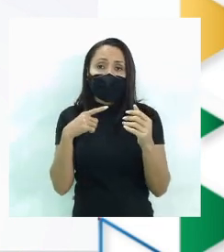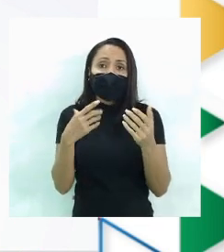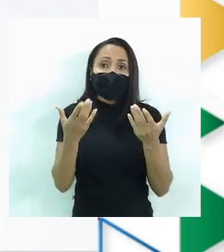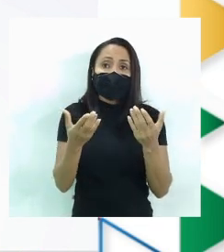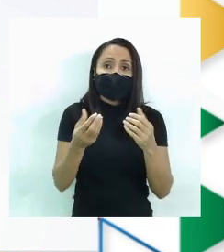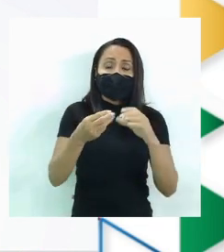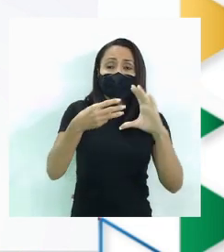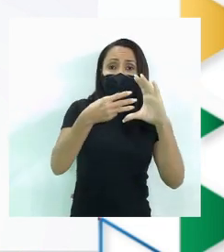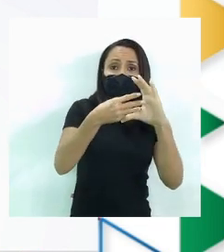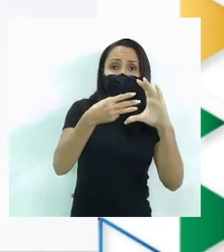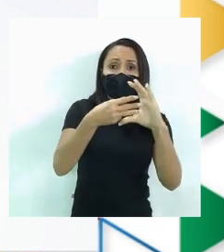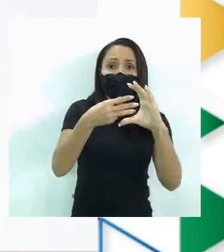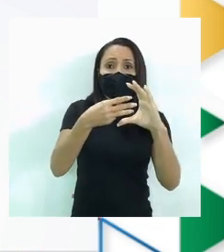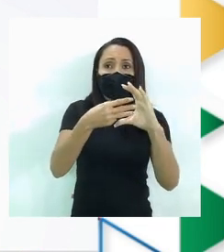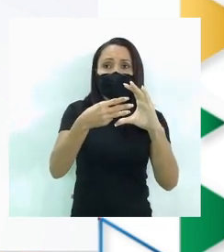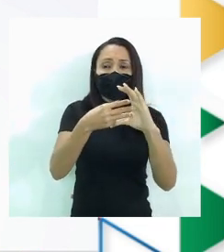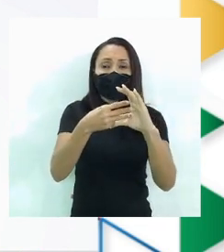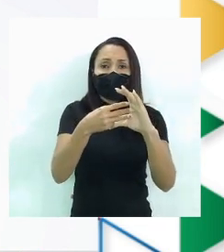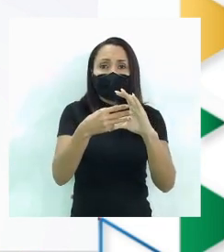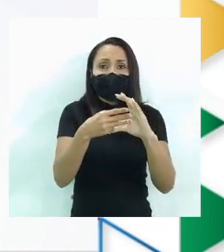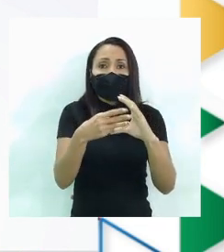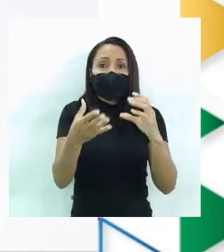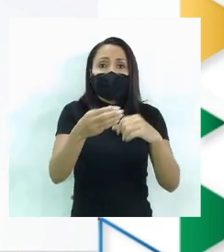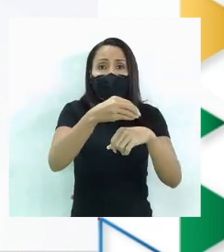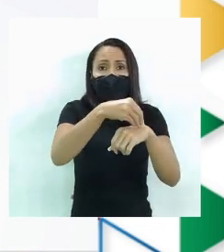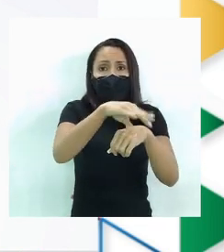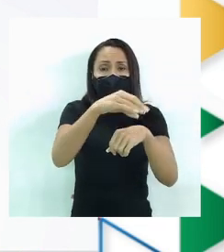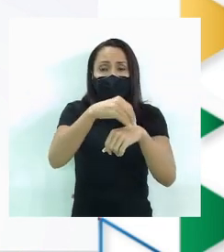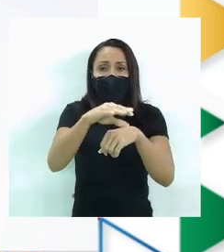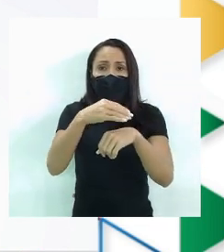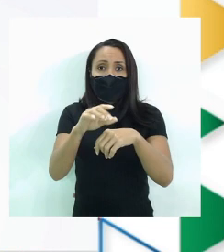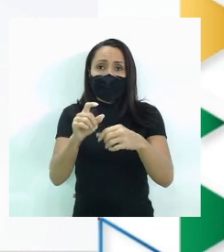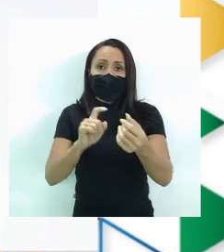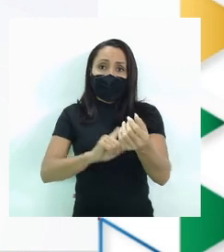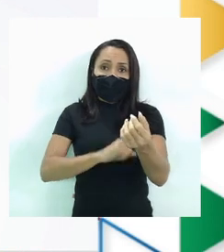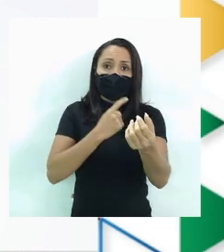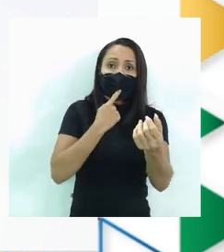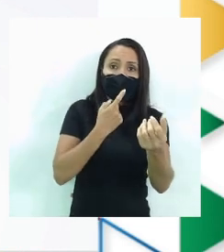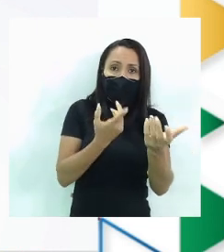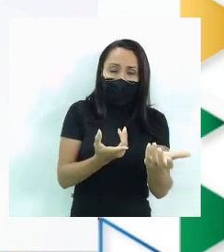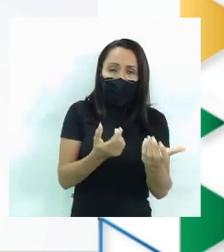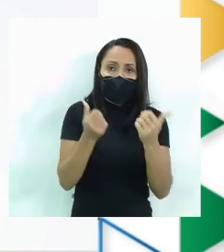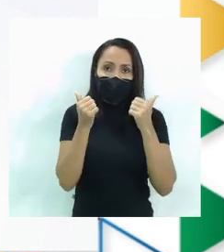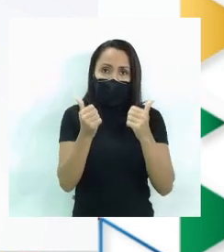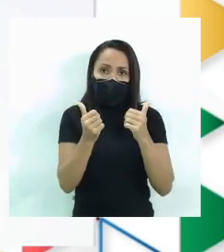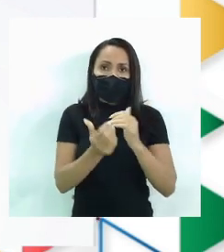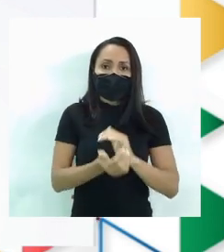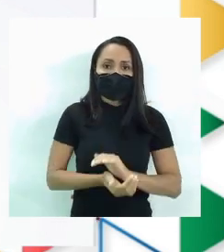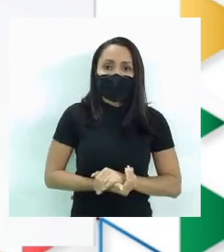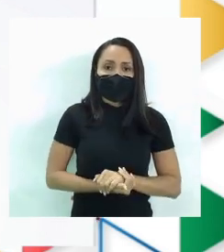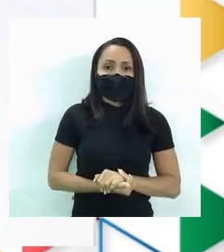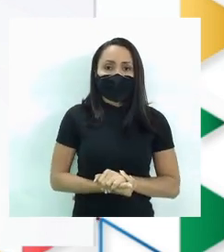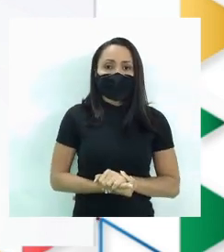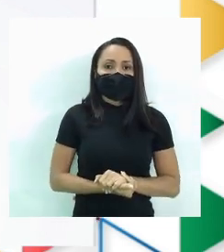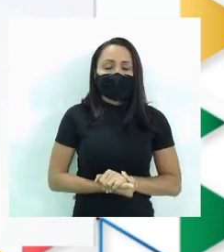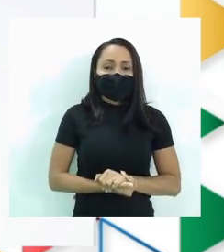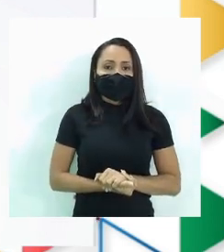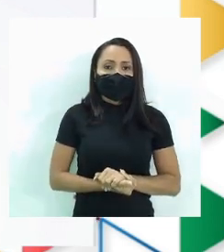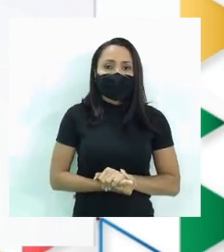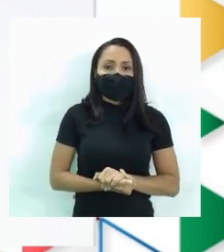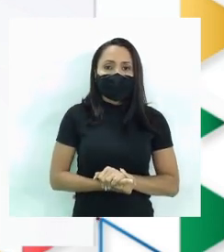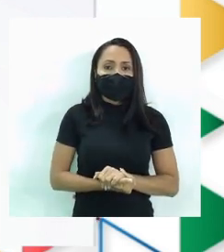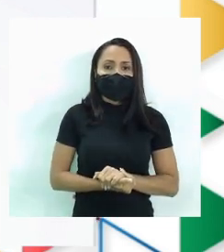das células e são transmitidos por toda a corrente sanguínea, tá certo? Vamos lá. Na próxima